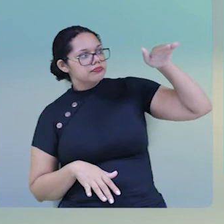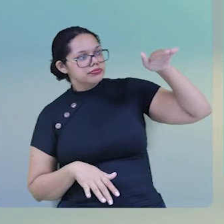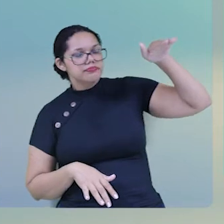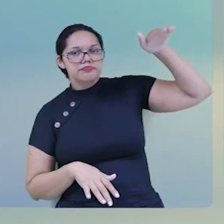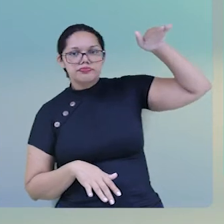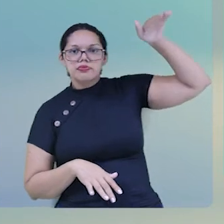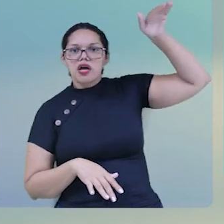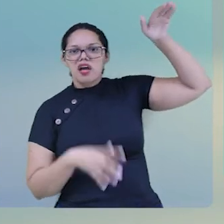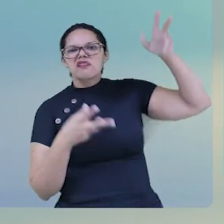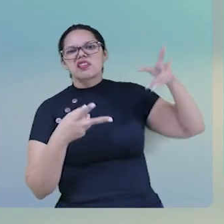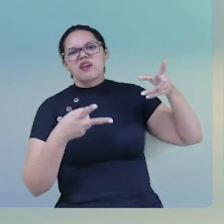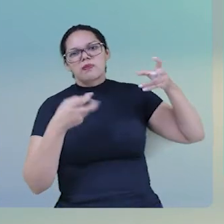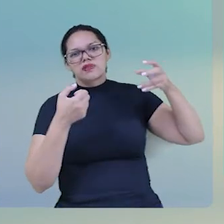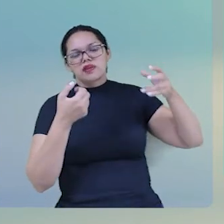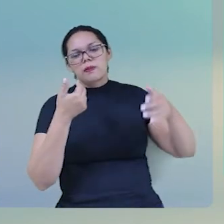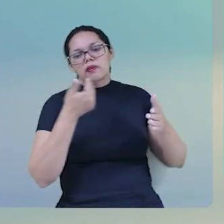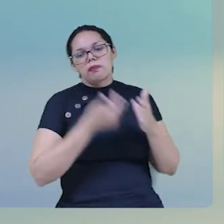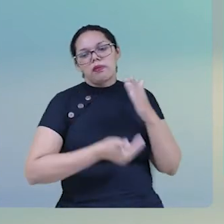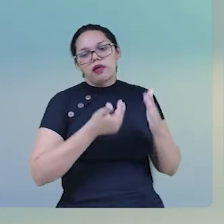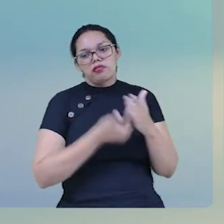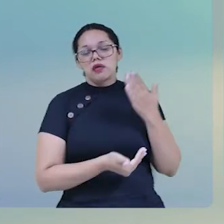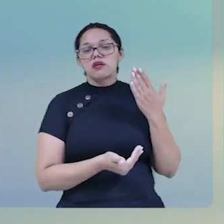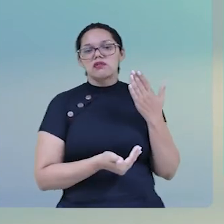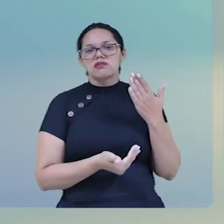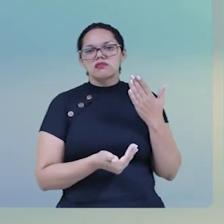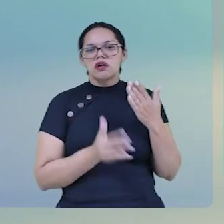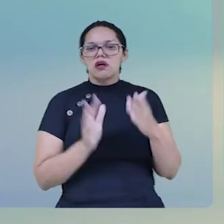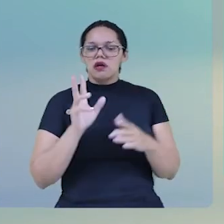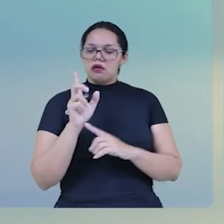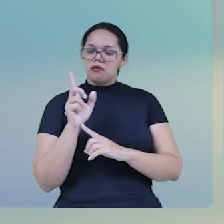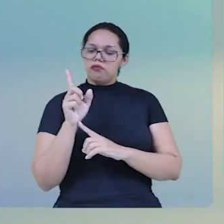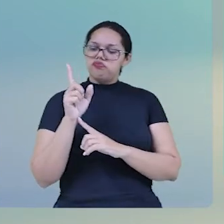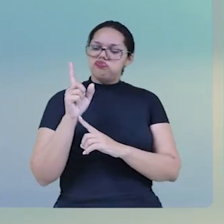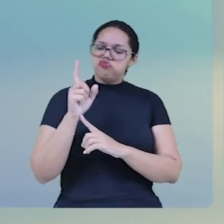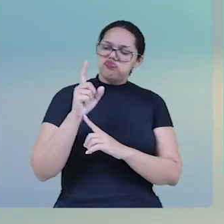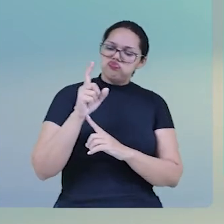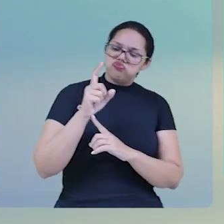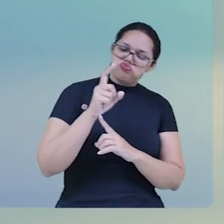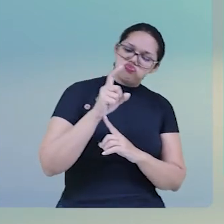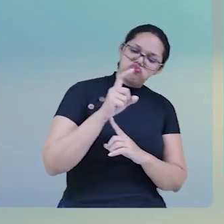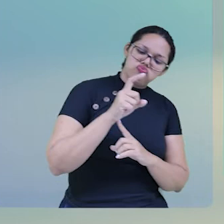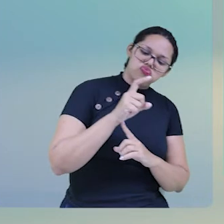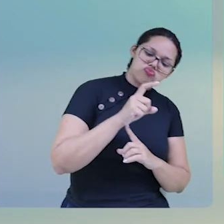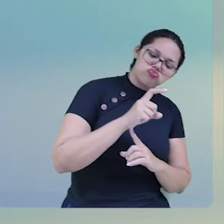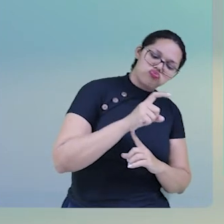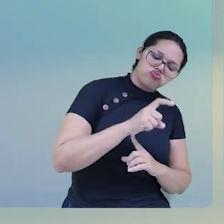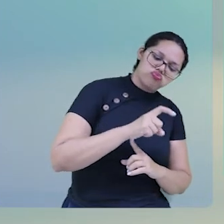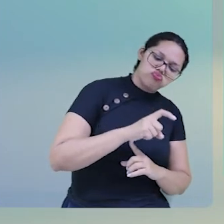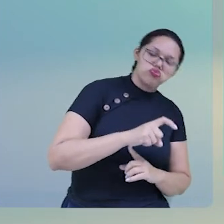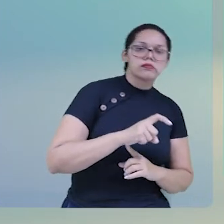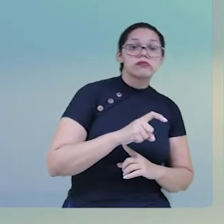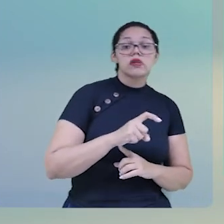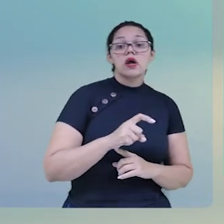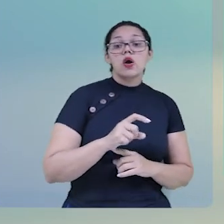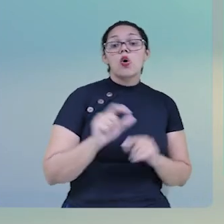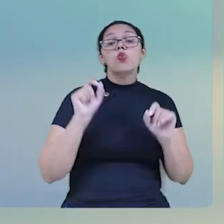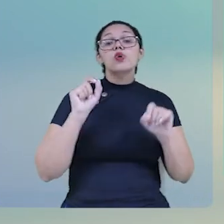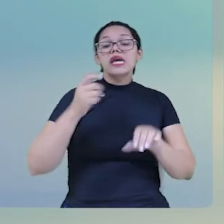perceptível, tá? Isso é normal. O que a atividade física vai fazer? Desacelerar esse